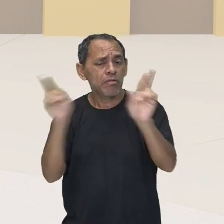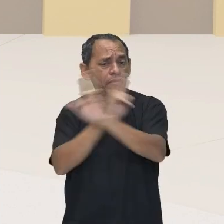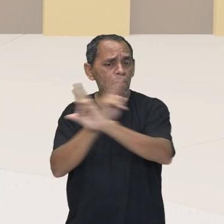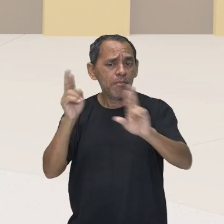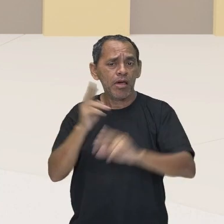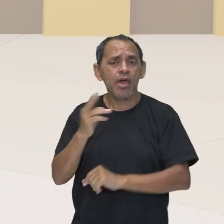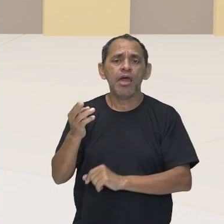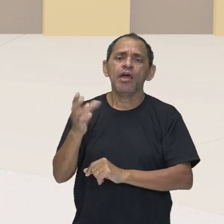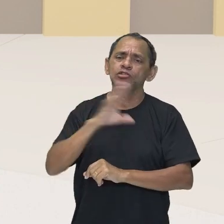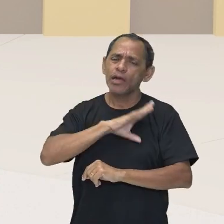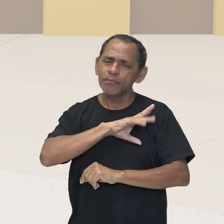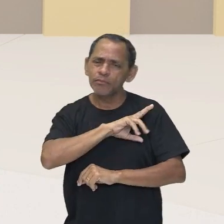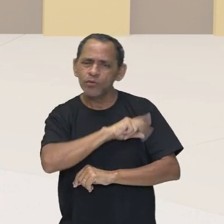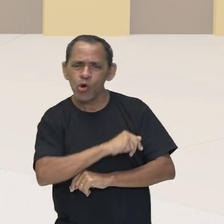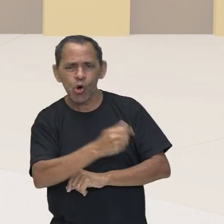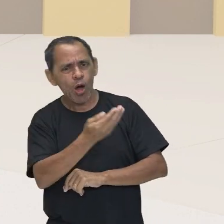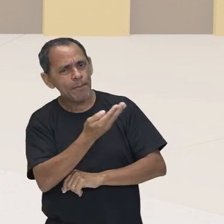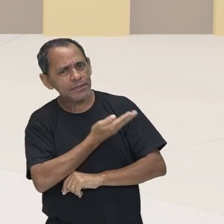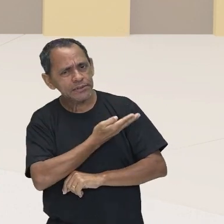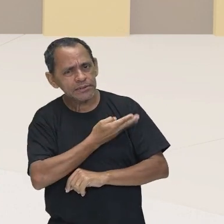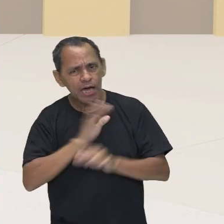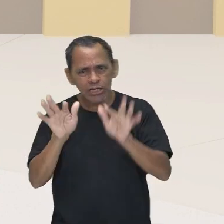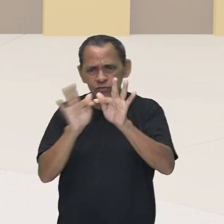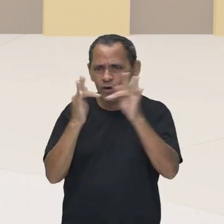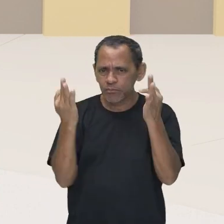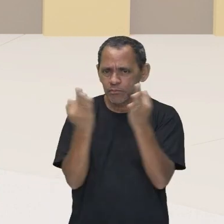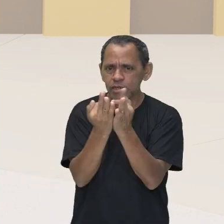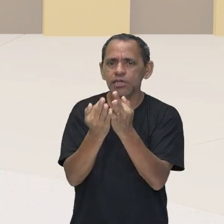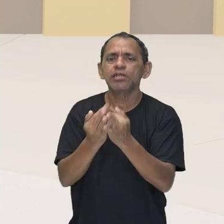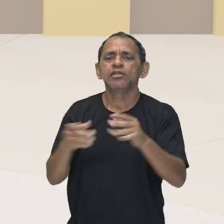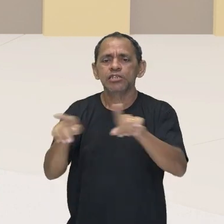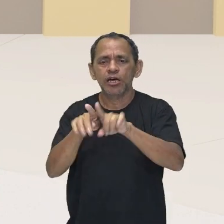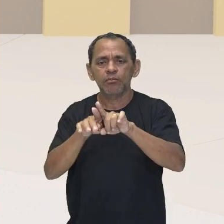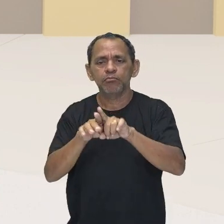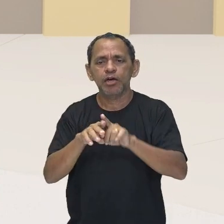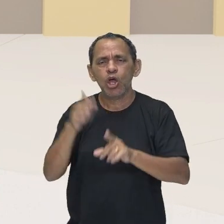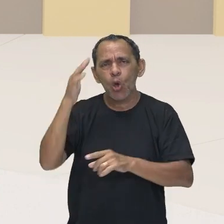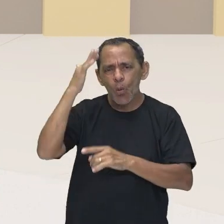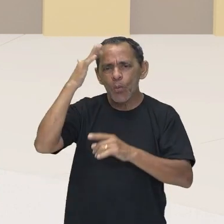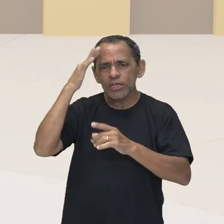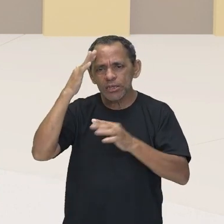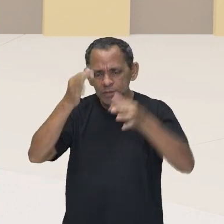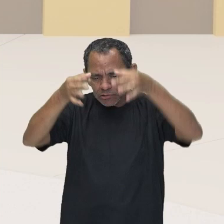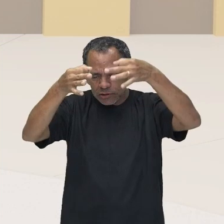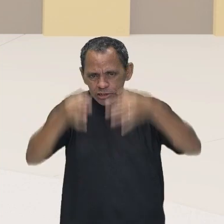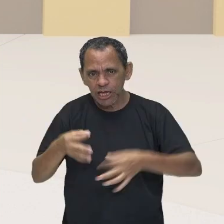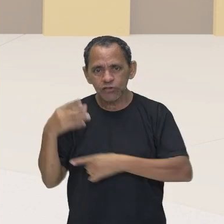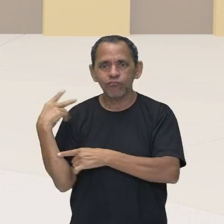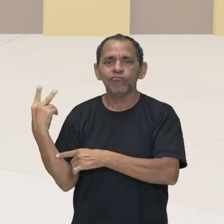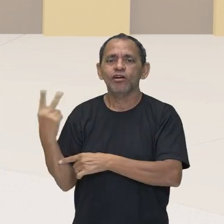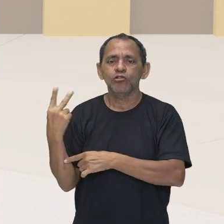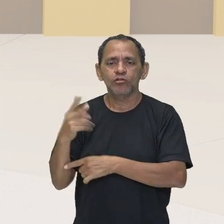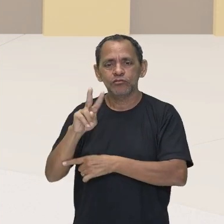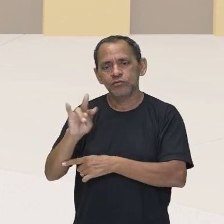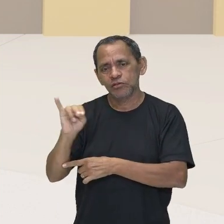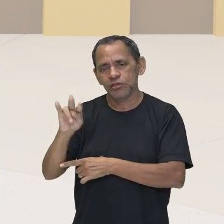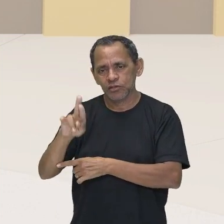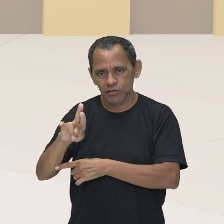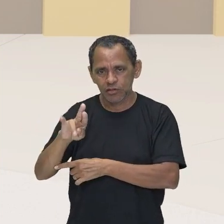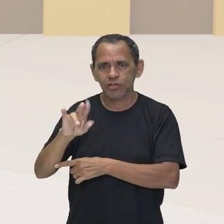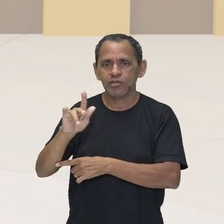afetivo, de amizade, familiar. A honestidade é um valor, é uma virtude que nós